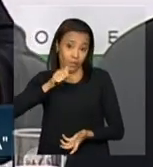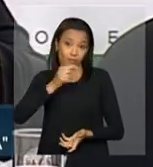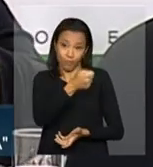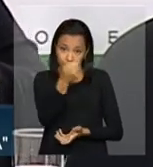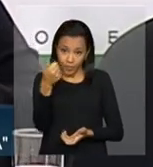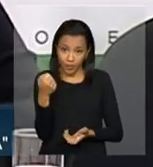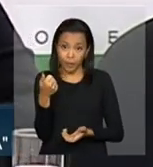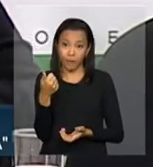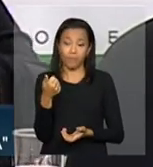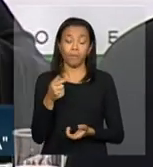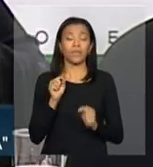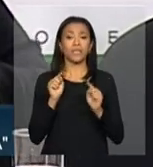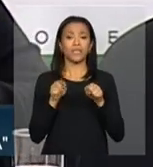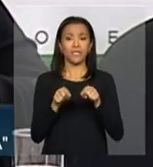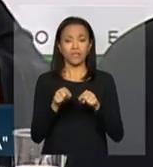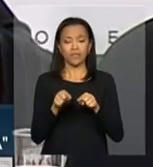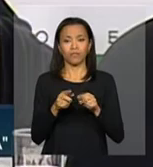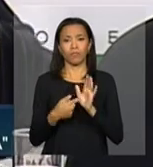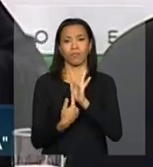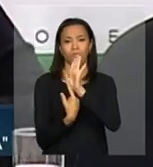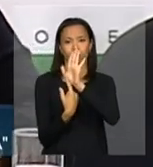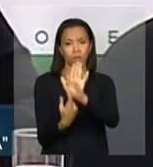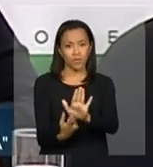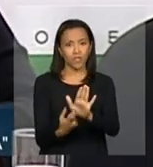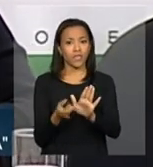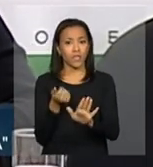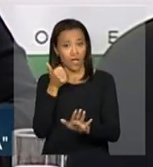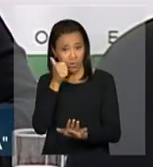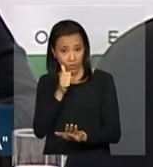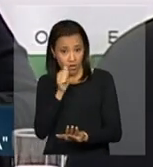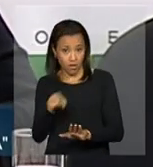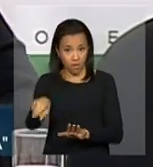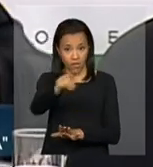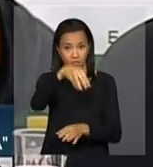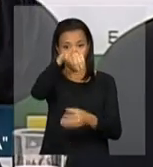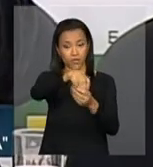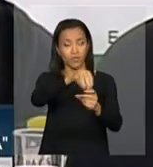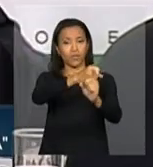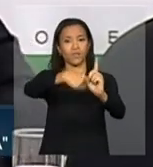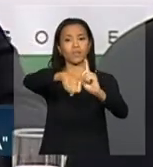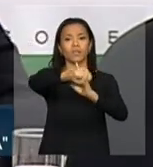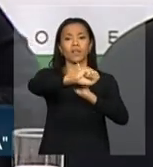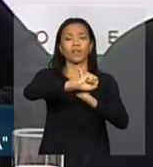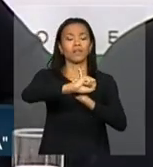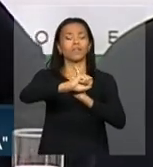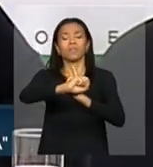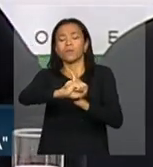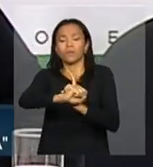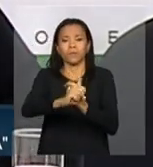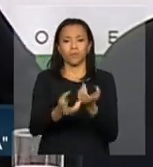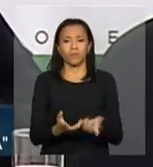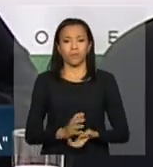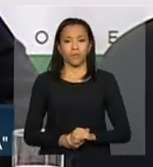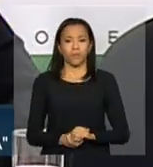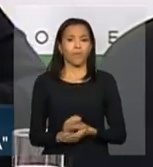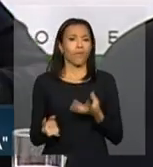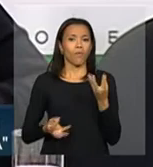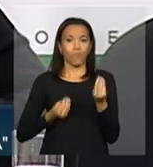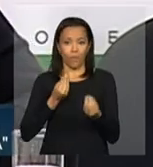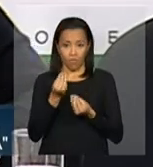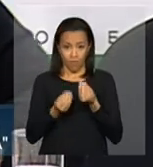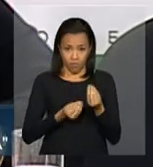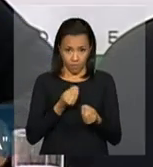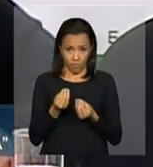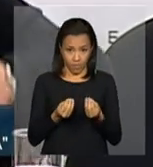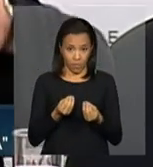protagonismo efetivo feminino nas mulheres na sociedade, ou seja, como dirigentes das